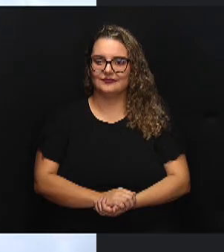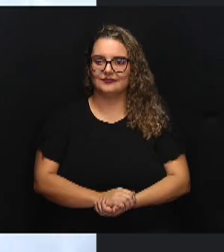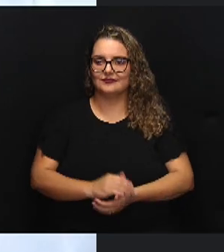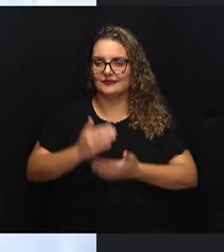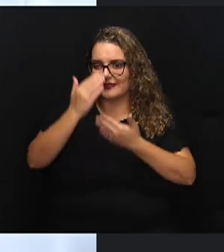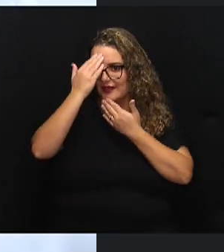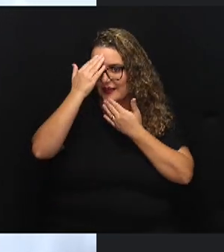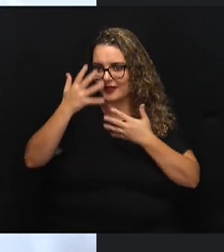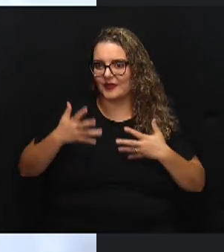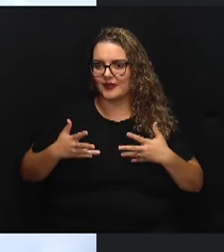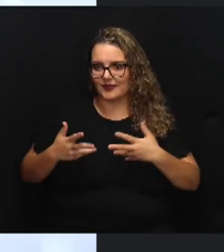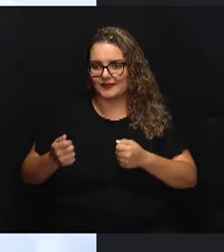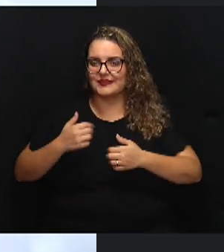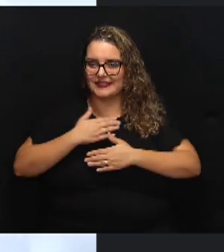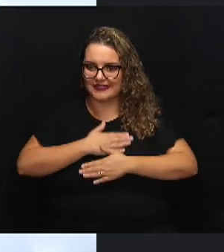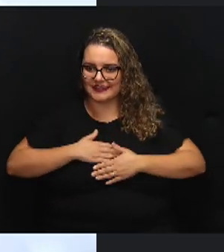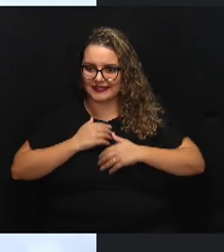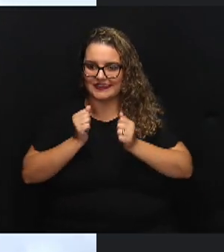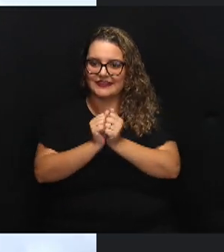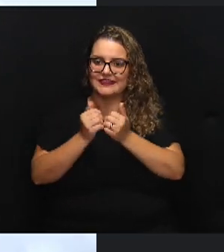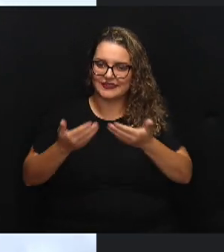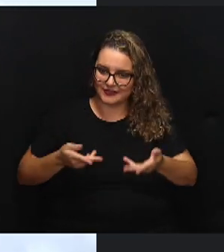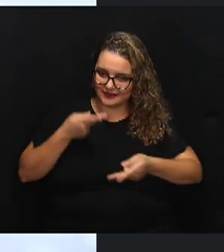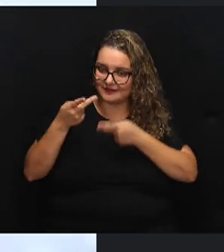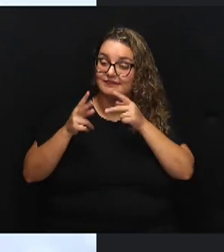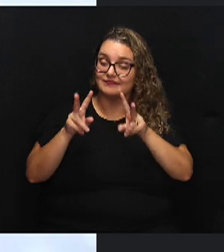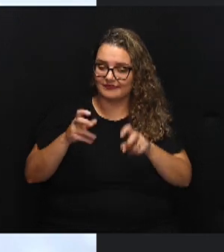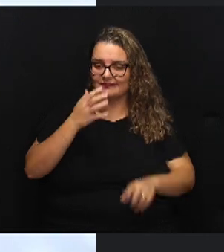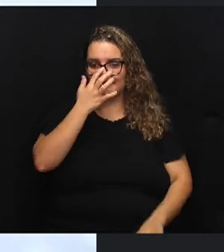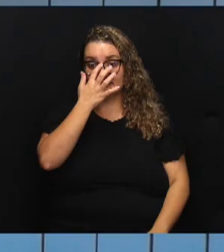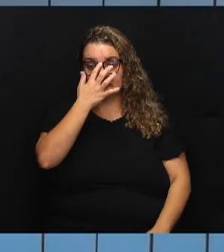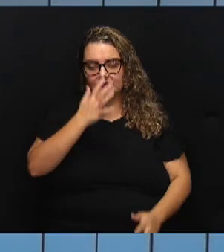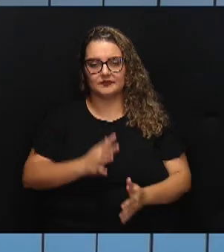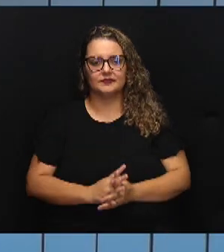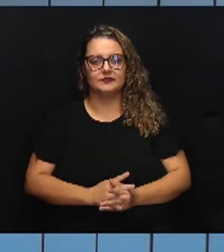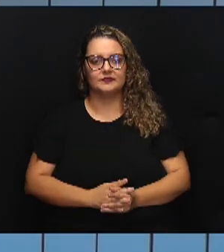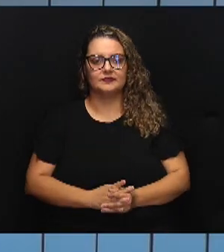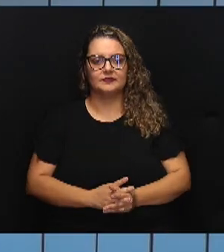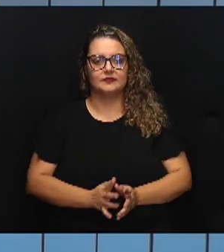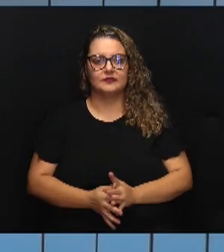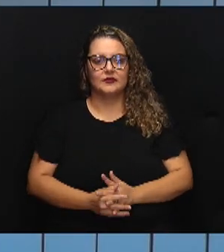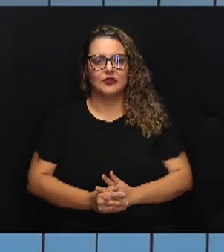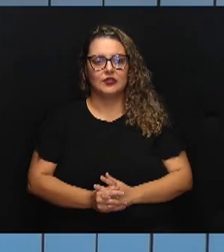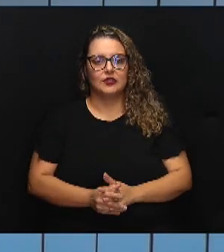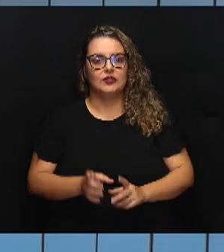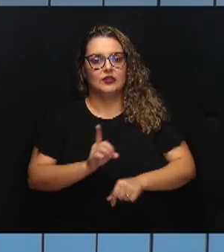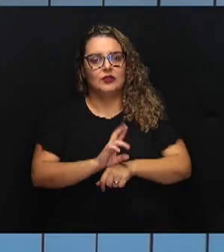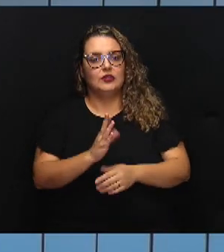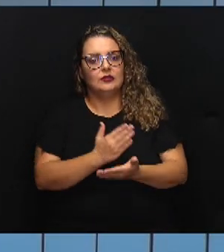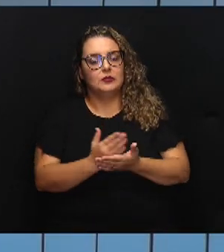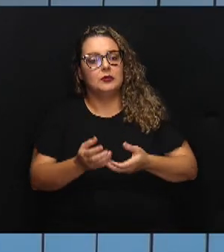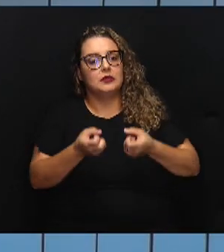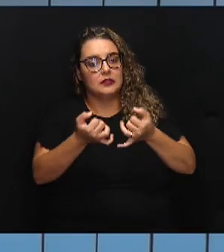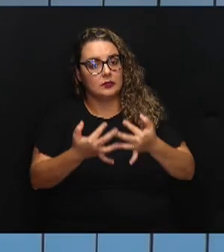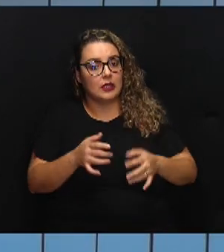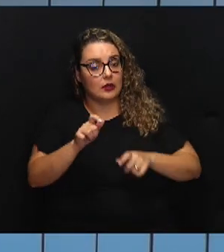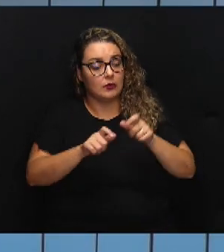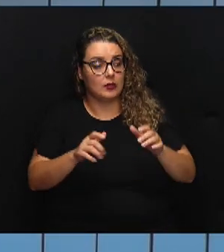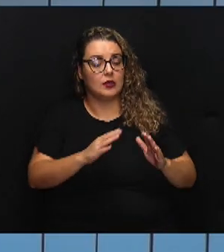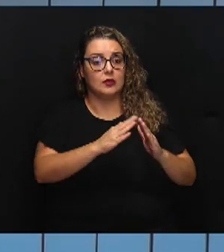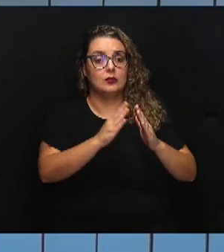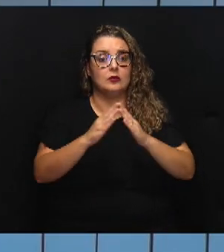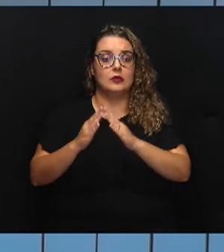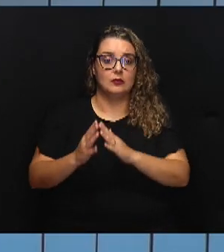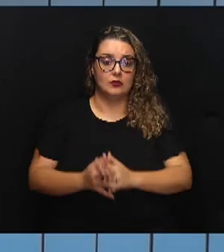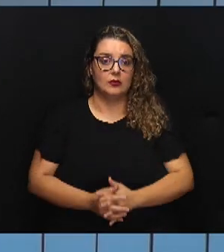Obrigada pelo convite, é um prazer estar aqui para falar sobre esse tema. Doutora, vamos começar explicando então, né, para o pessoal que está em